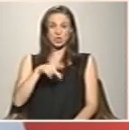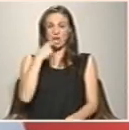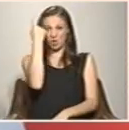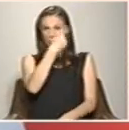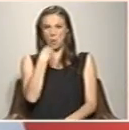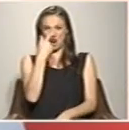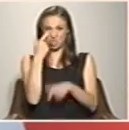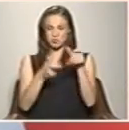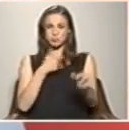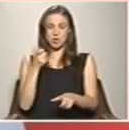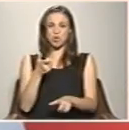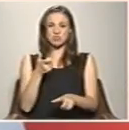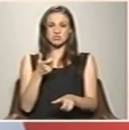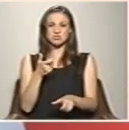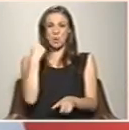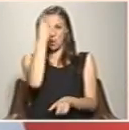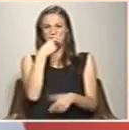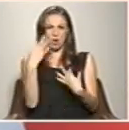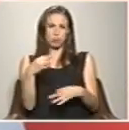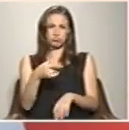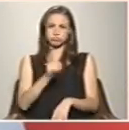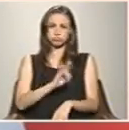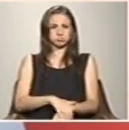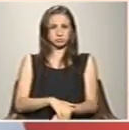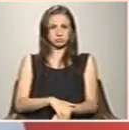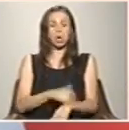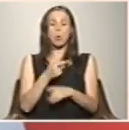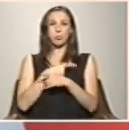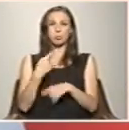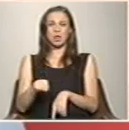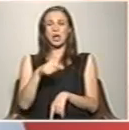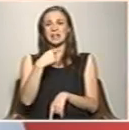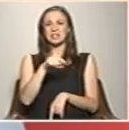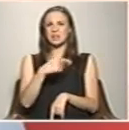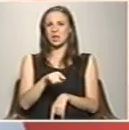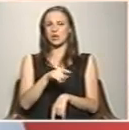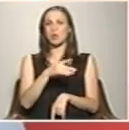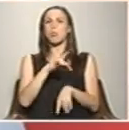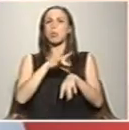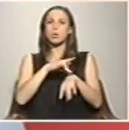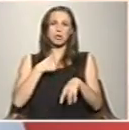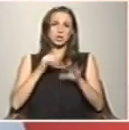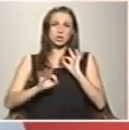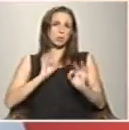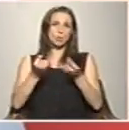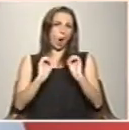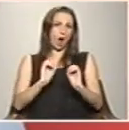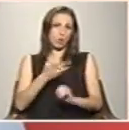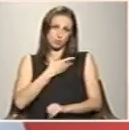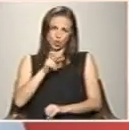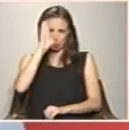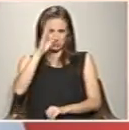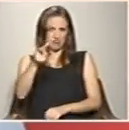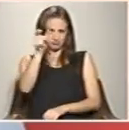ar que não é o seu ar normal, porque têm uma patologia e ela não está tratada. E o doutor sabe muito mais disso do